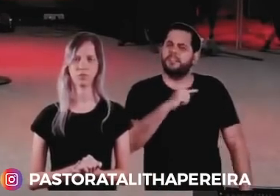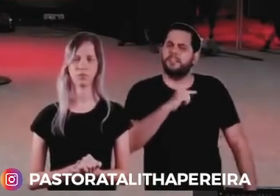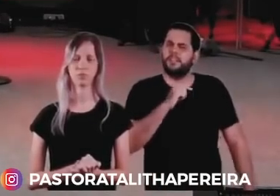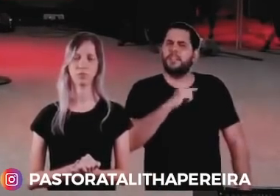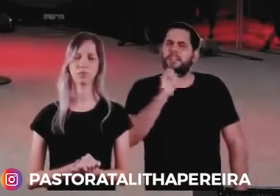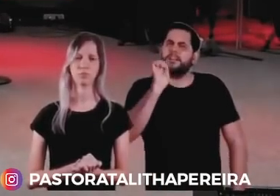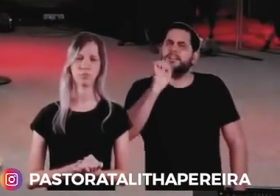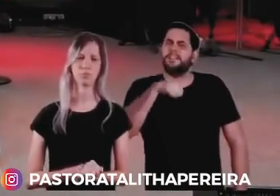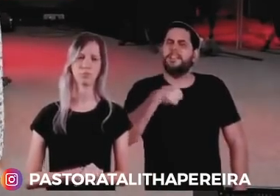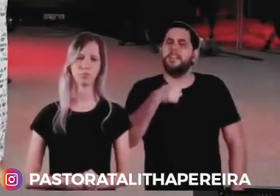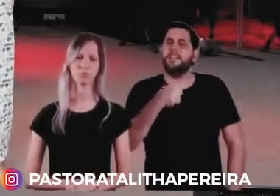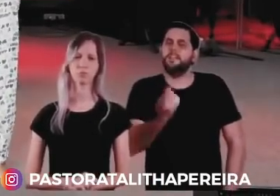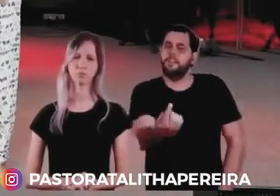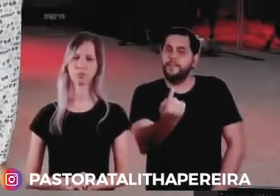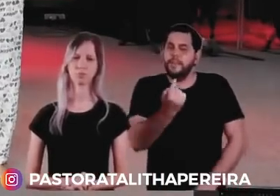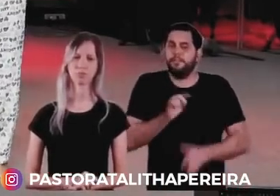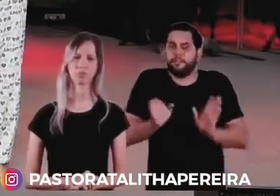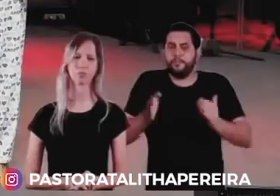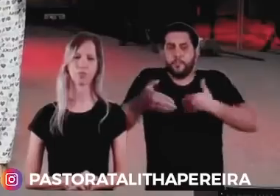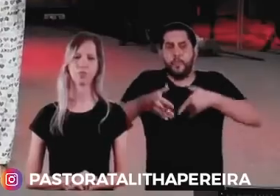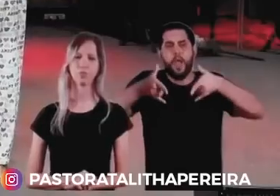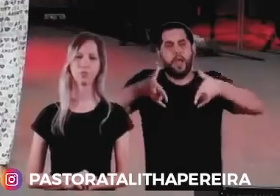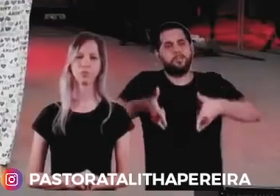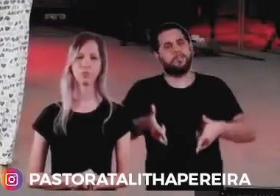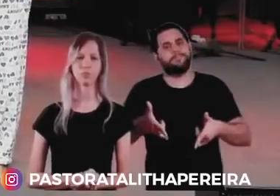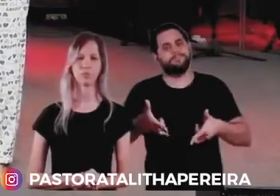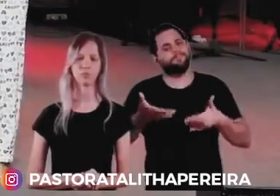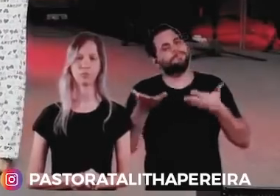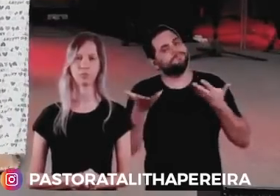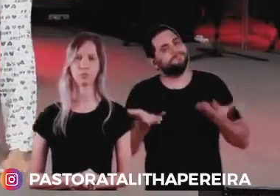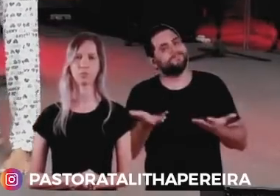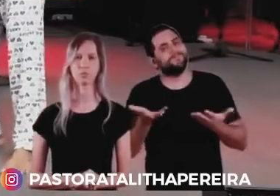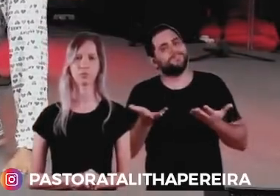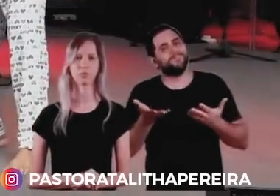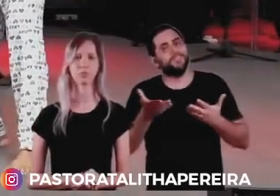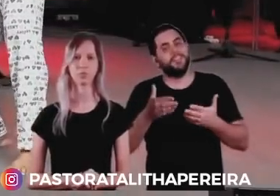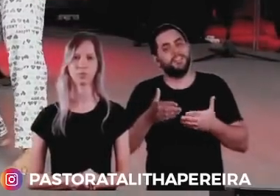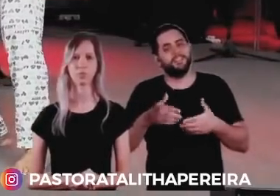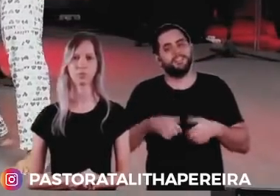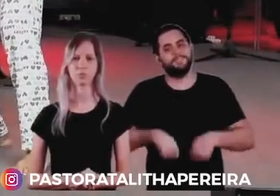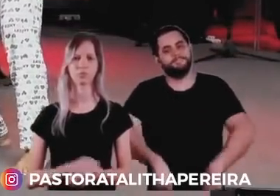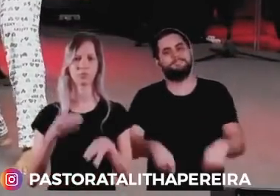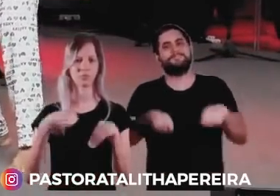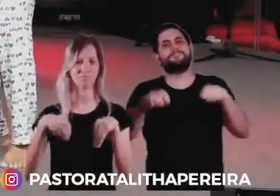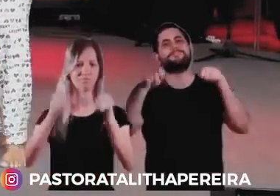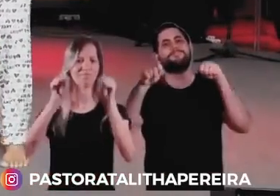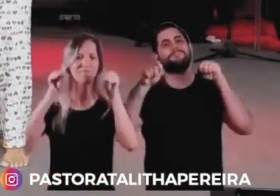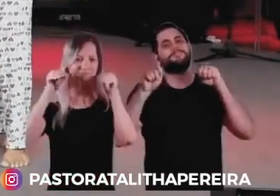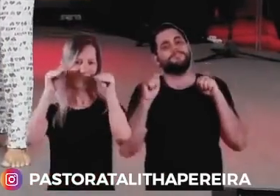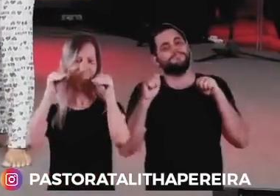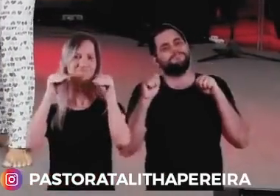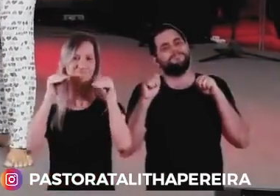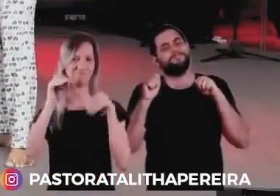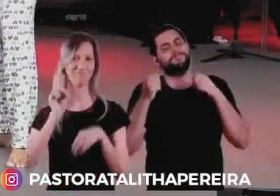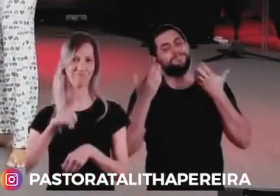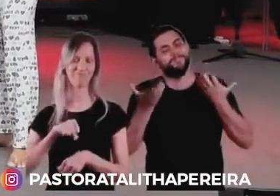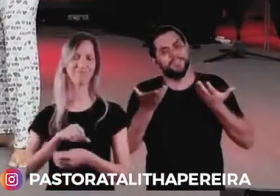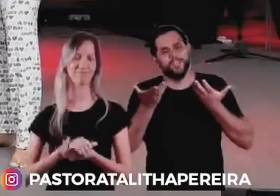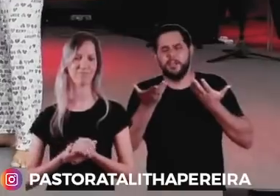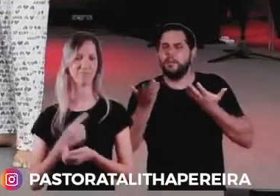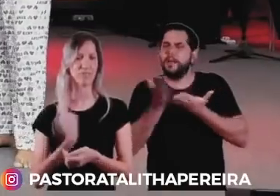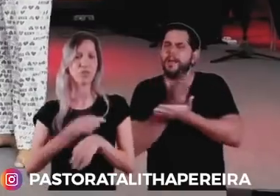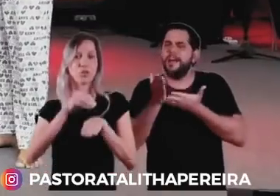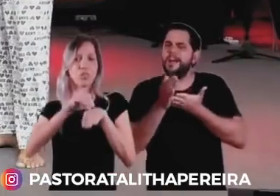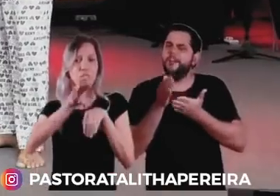para dentro do nosso quarto e para debaixo dos nossos lençóis. Vamos te dar